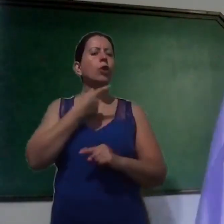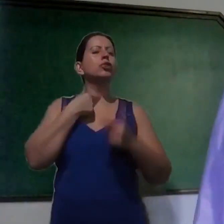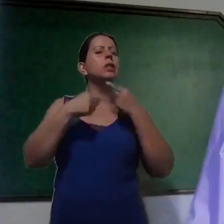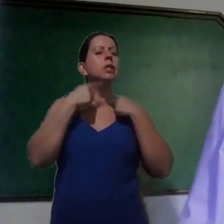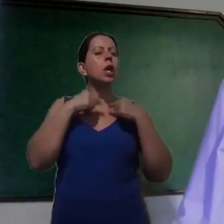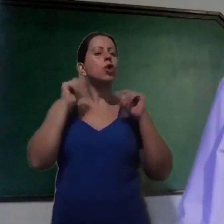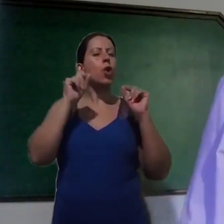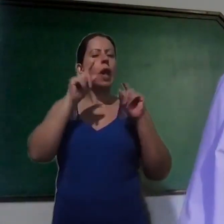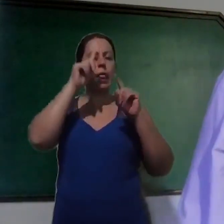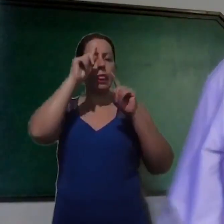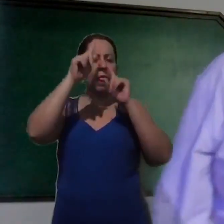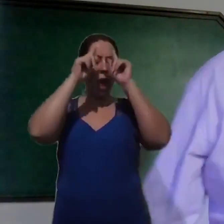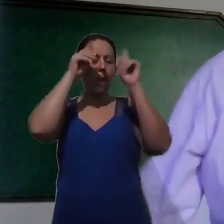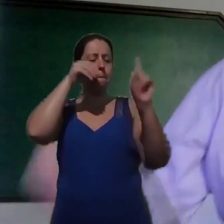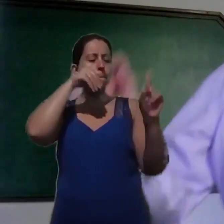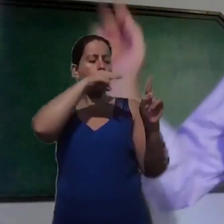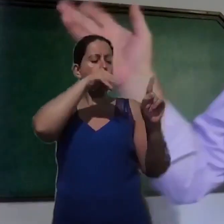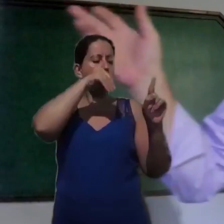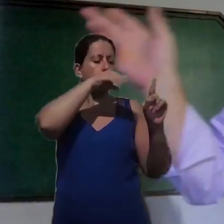nossa cabeça?